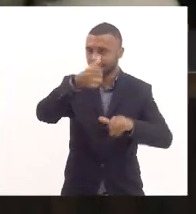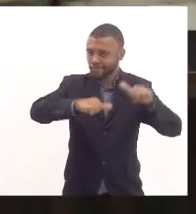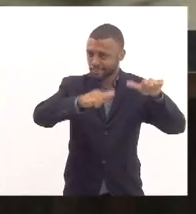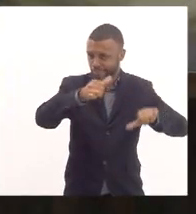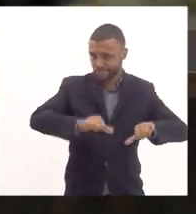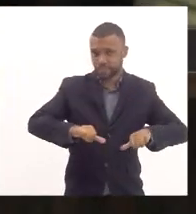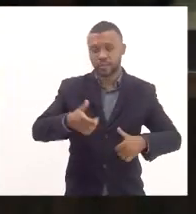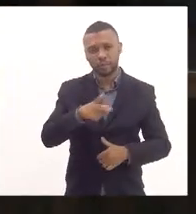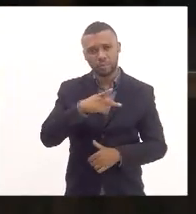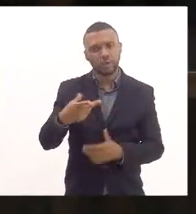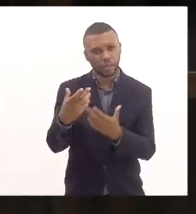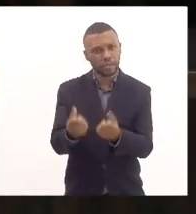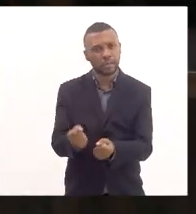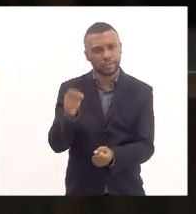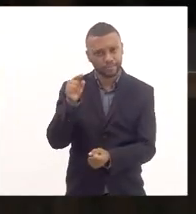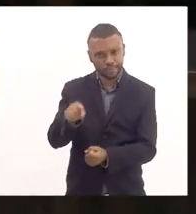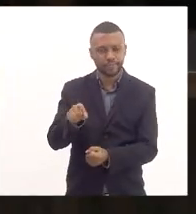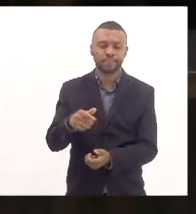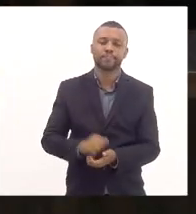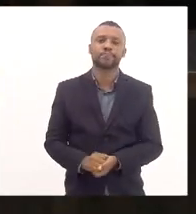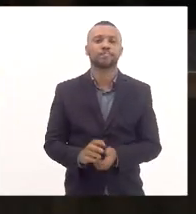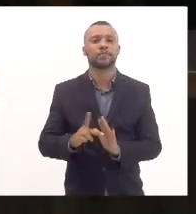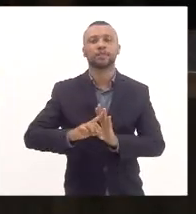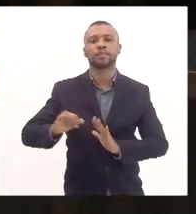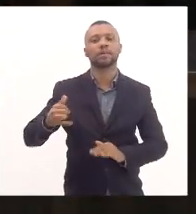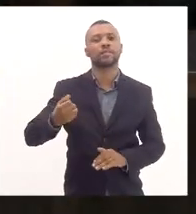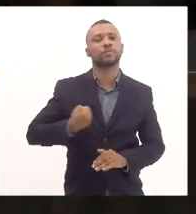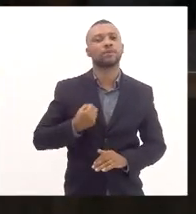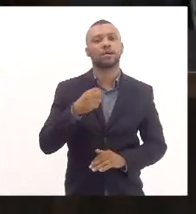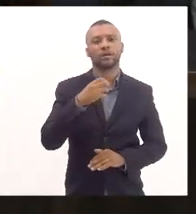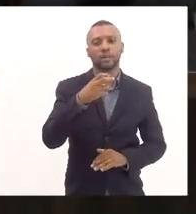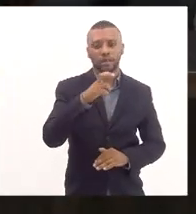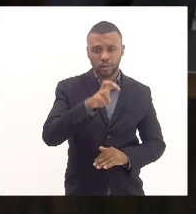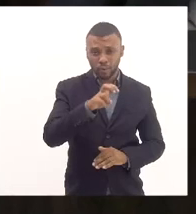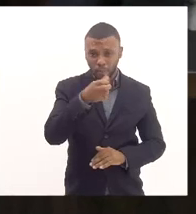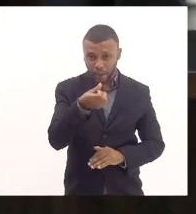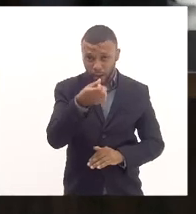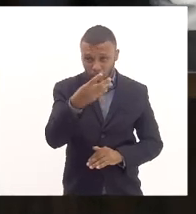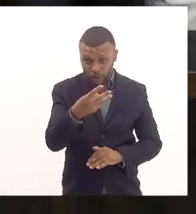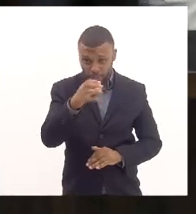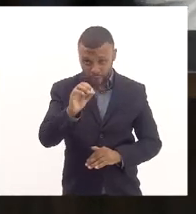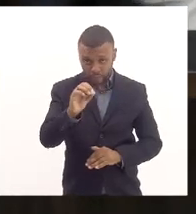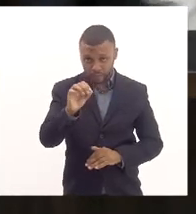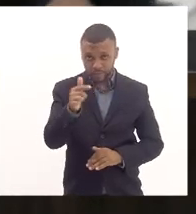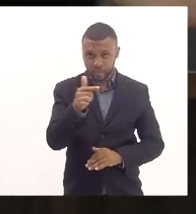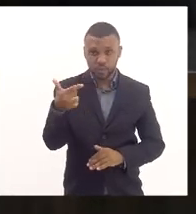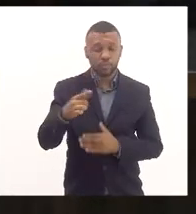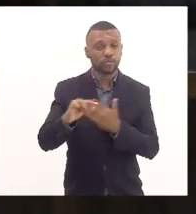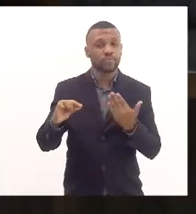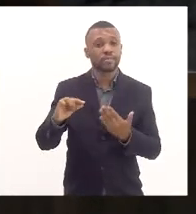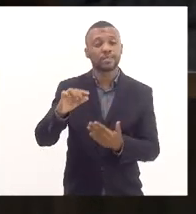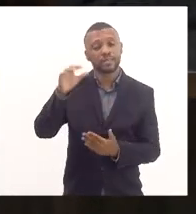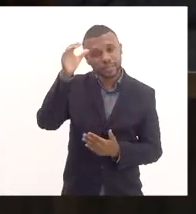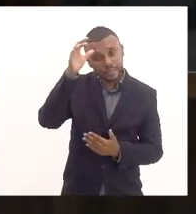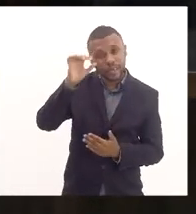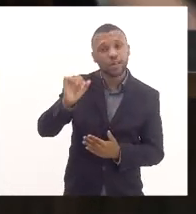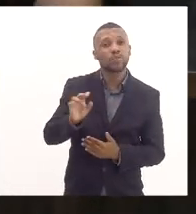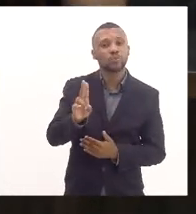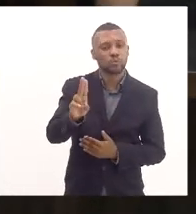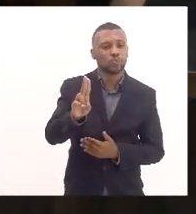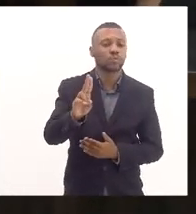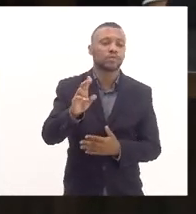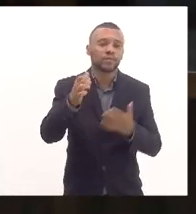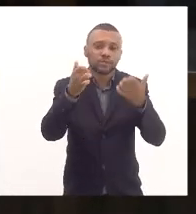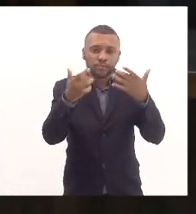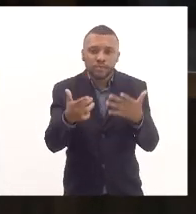de férico de valsa silêncio o projeto 25640 de 22 de autoria Deputado a tia Ju que